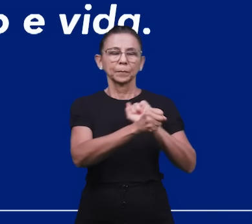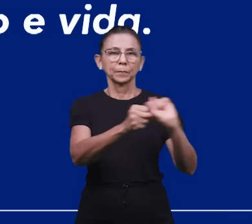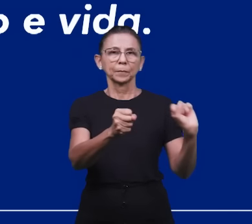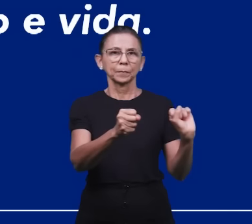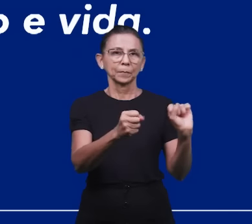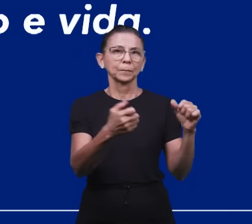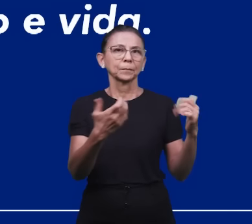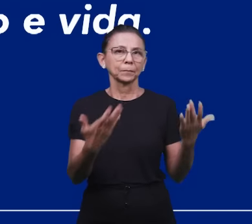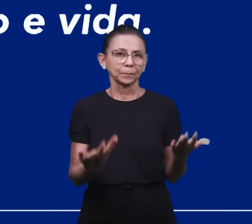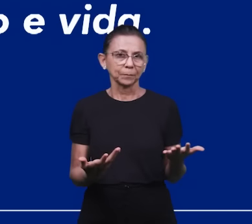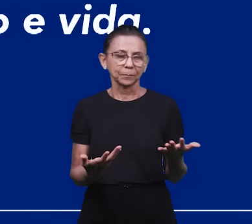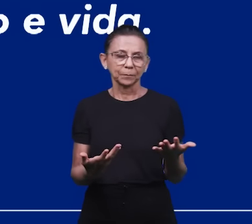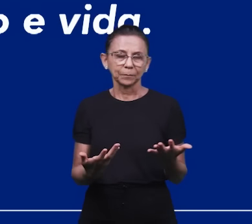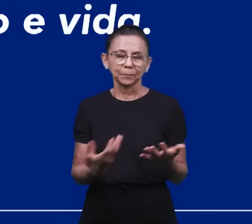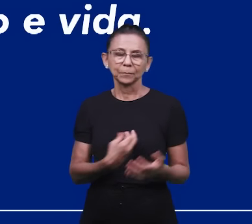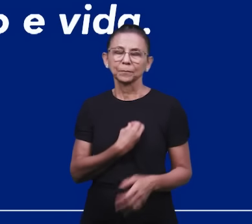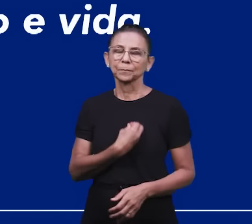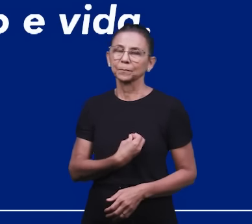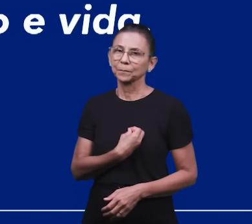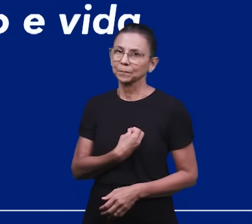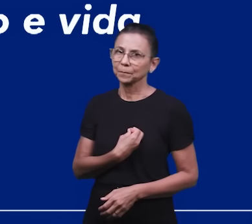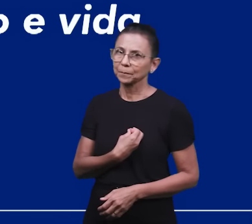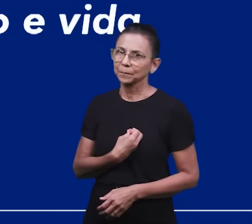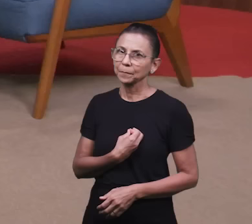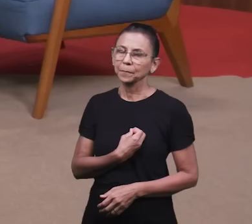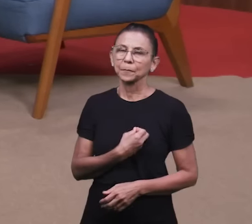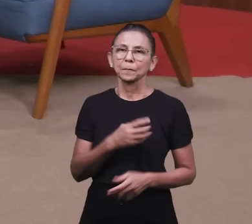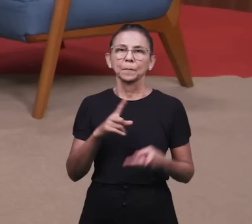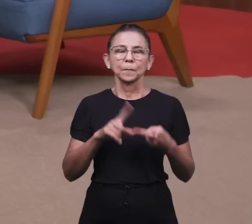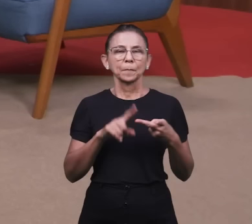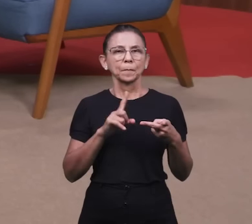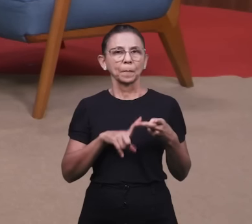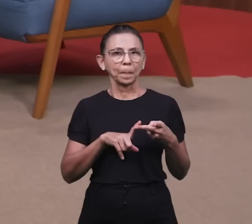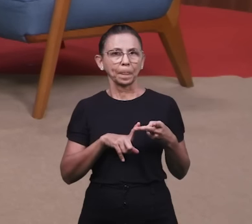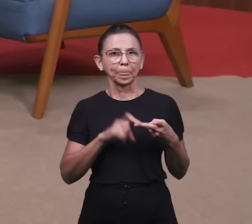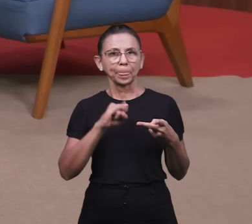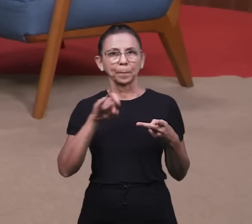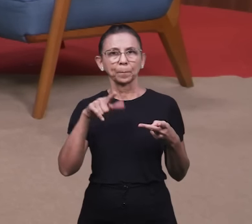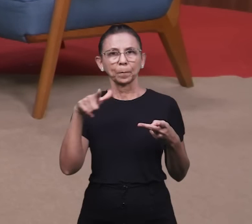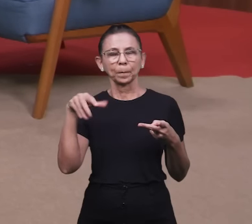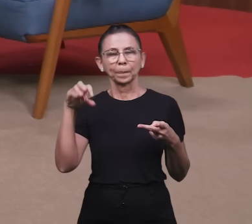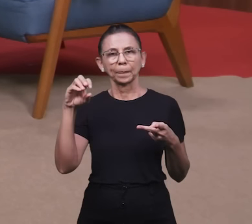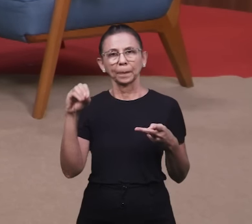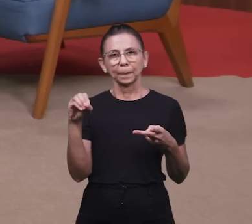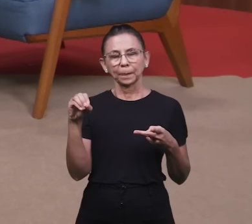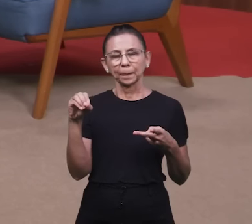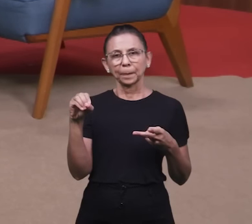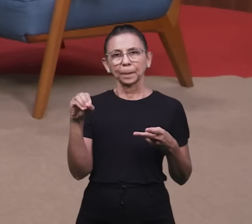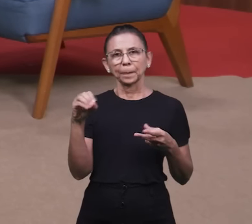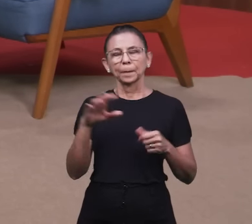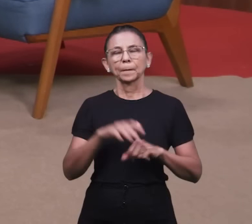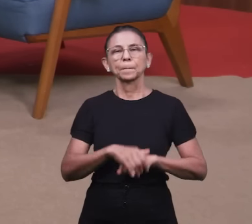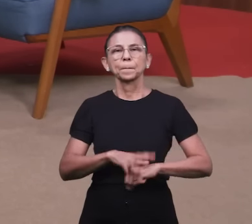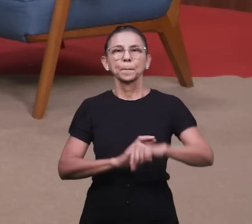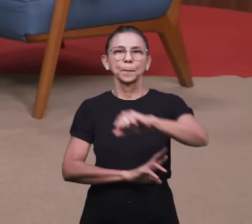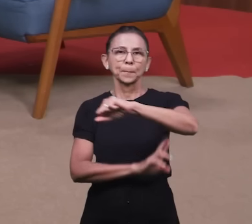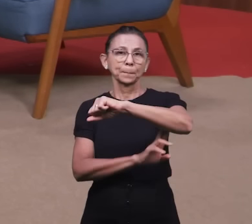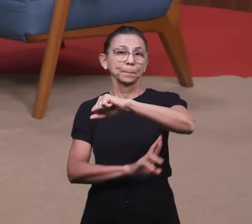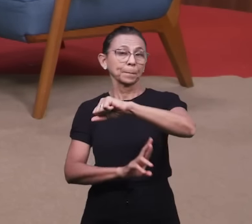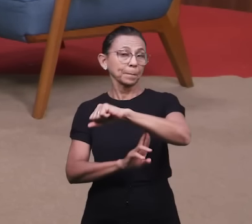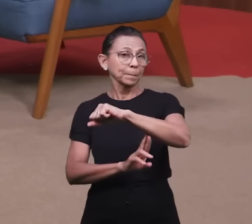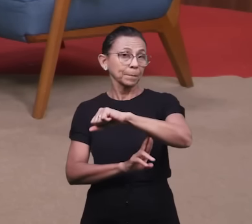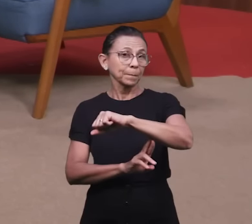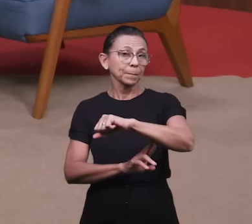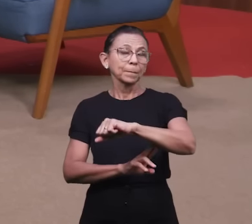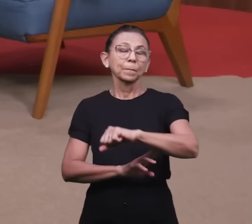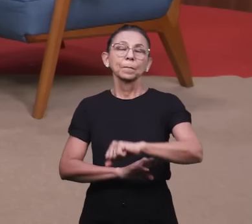libertação e Vida perfeitamente em cima daquilo que nós falamos João Carlos Rodrigues guariza de Porto Velho